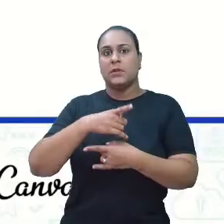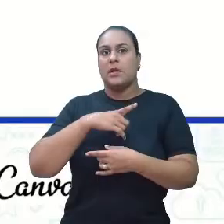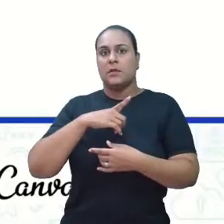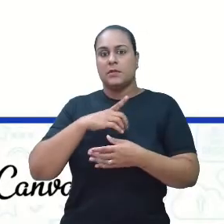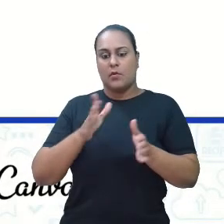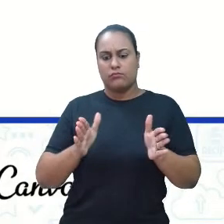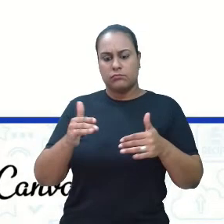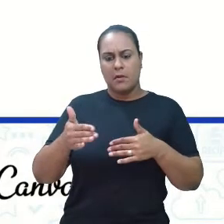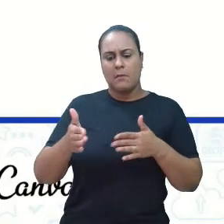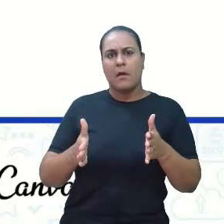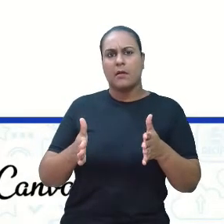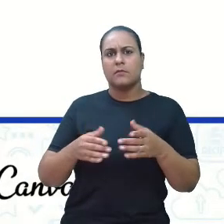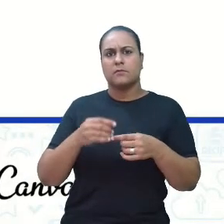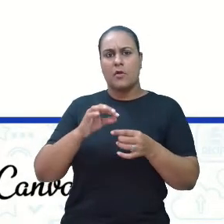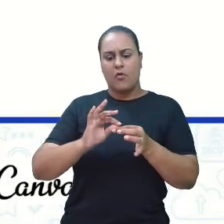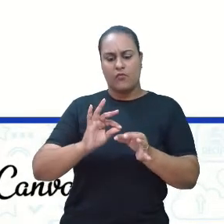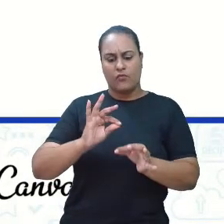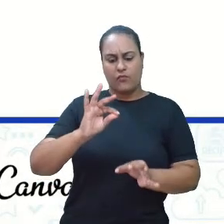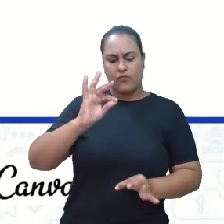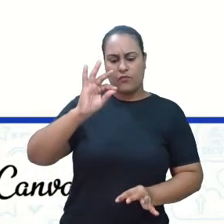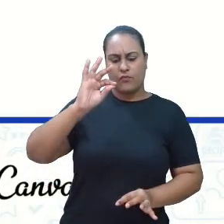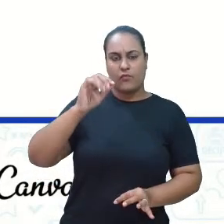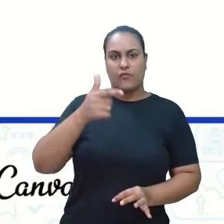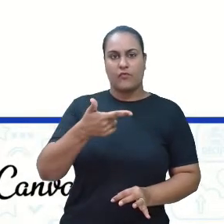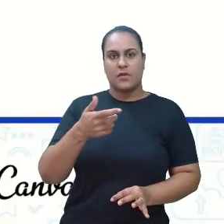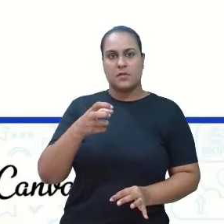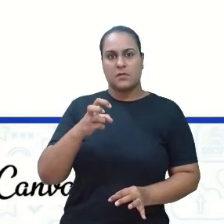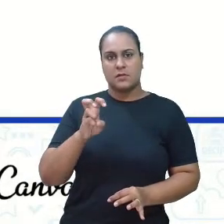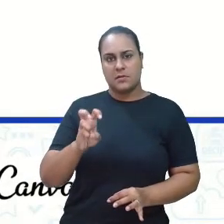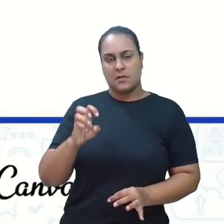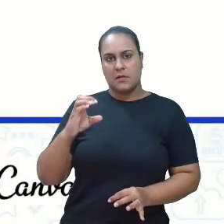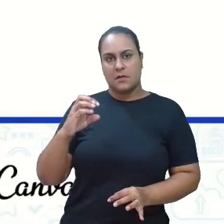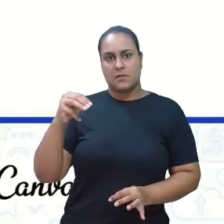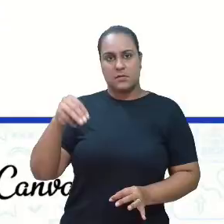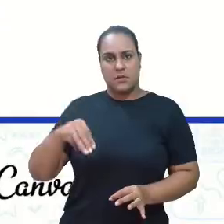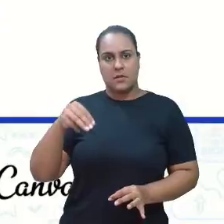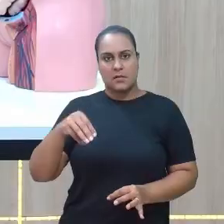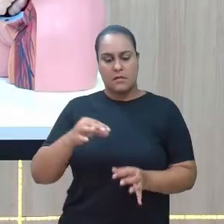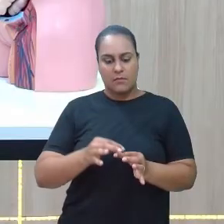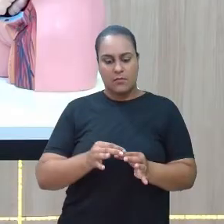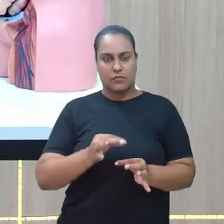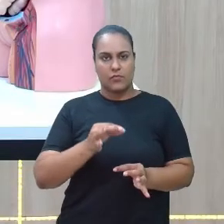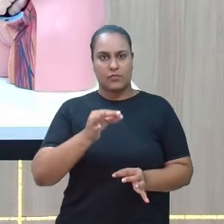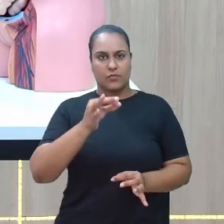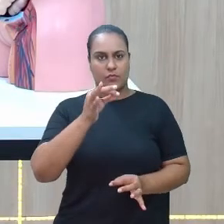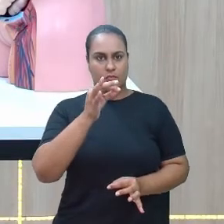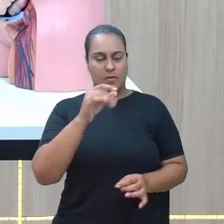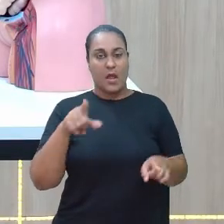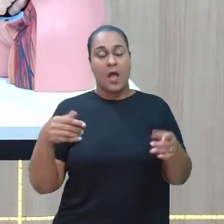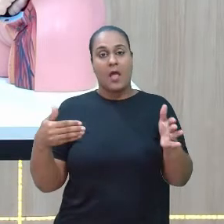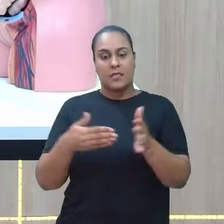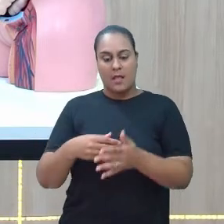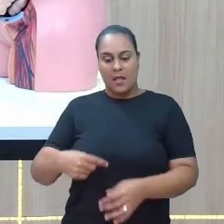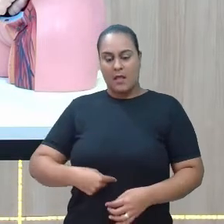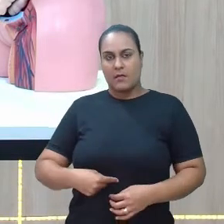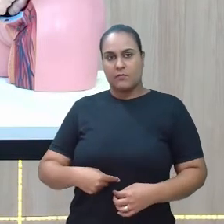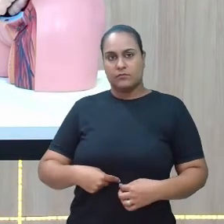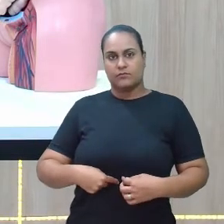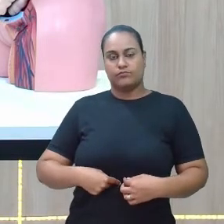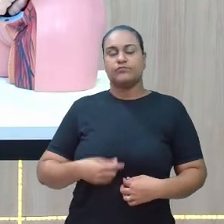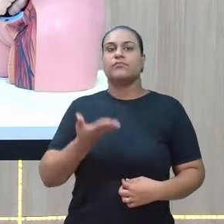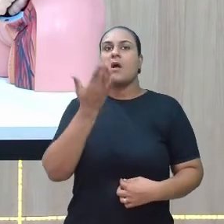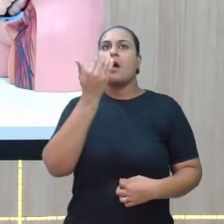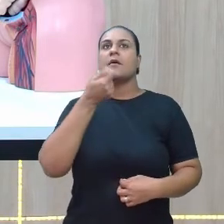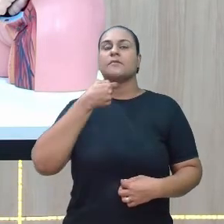de aproximadamente 25 centímetros para ligar até o estômago, onde o alimento vai